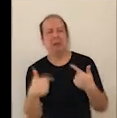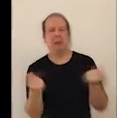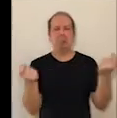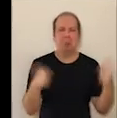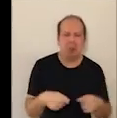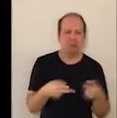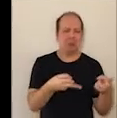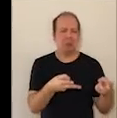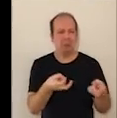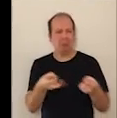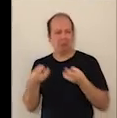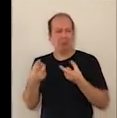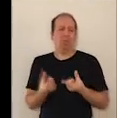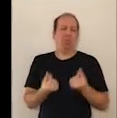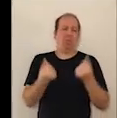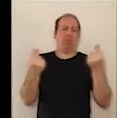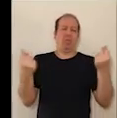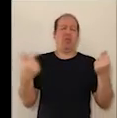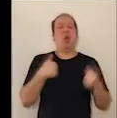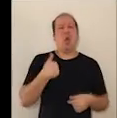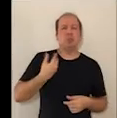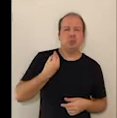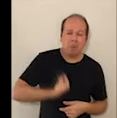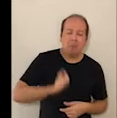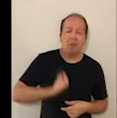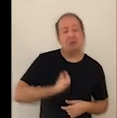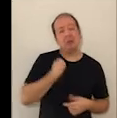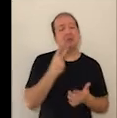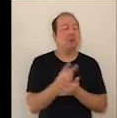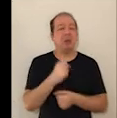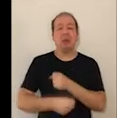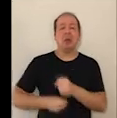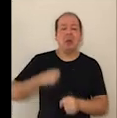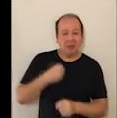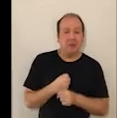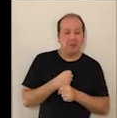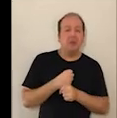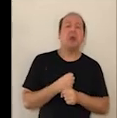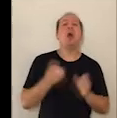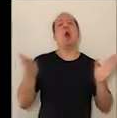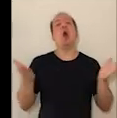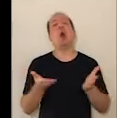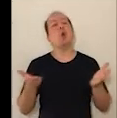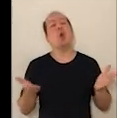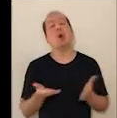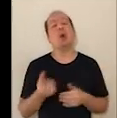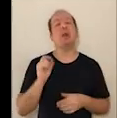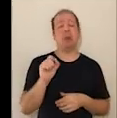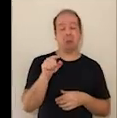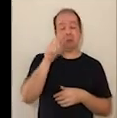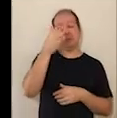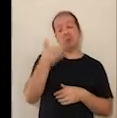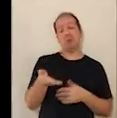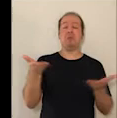trabalhar, posso ganhar dinheiro. Eu sobrevivo a todos. E agora também a